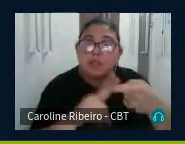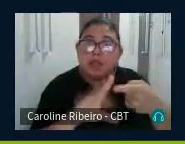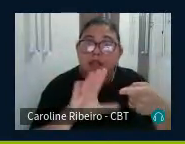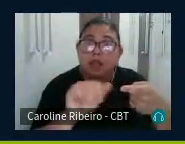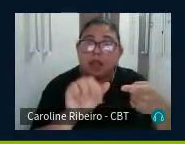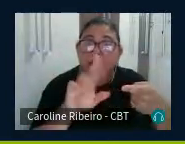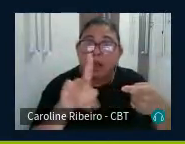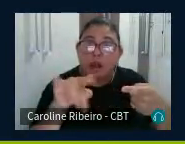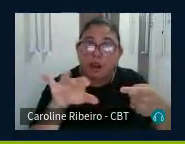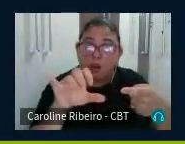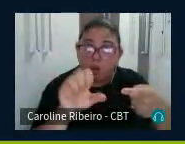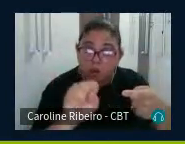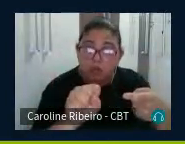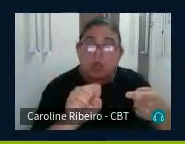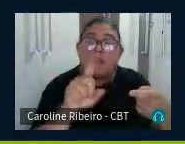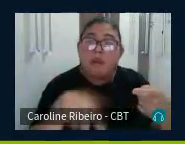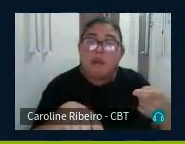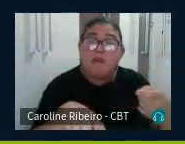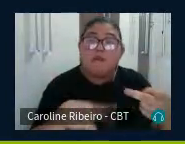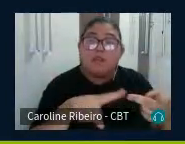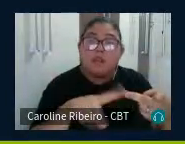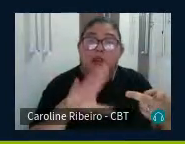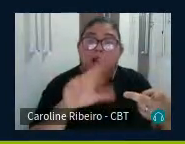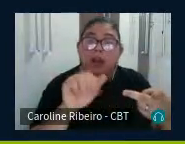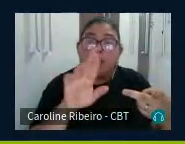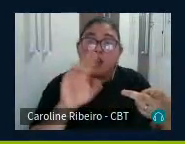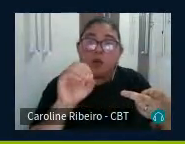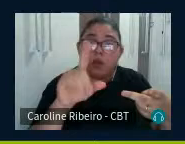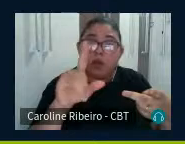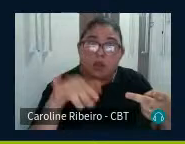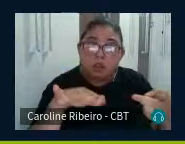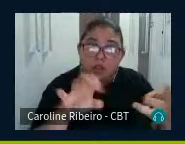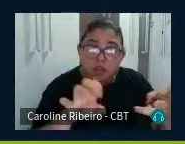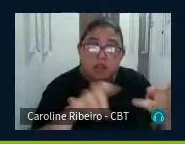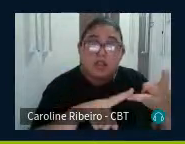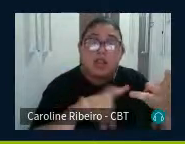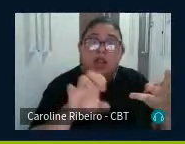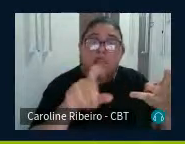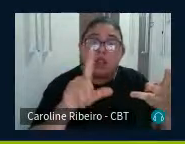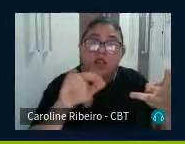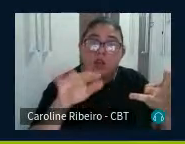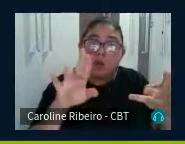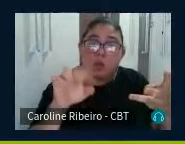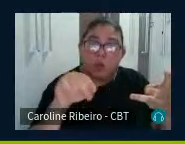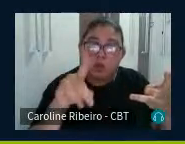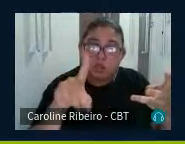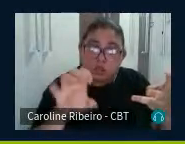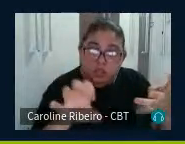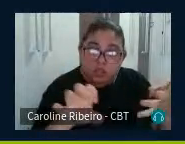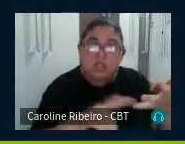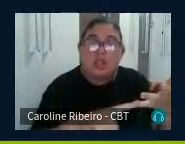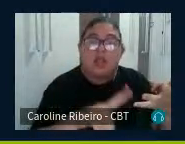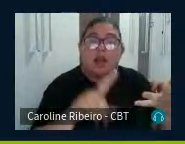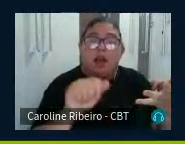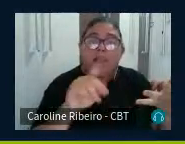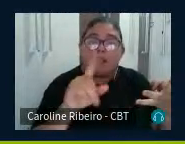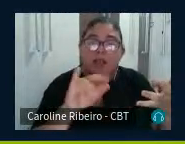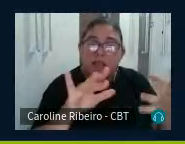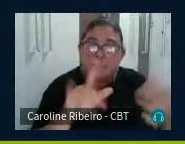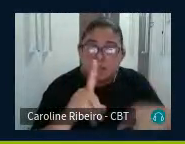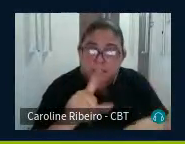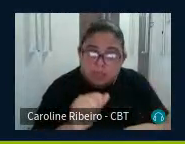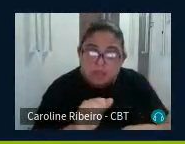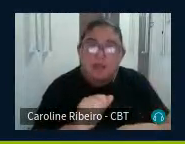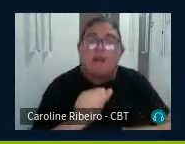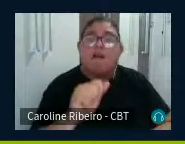participando, é um aluno, a Caroline, a Eliude, né? A Francisca Deísa, a